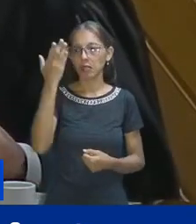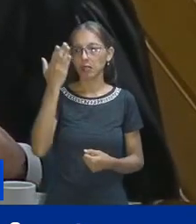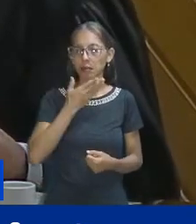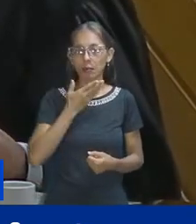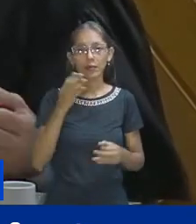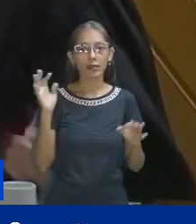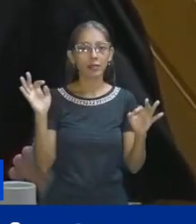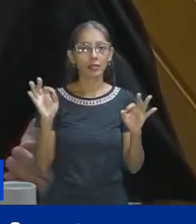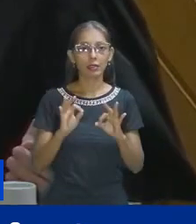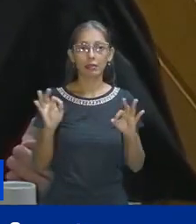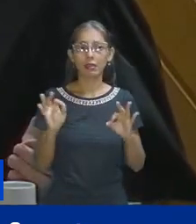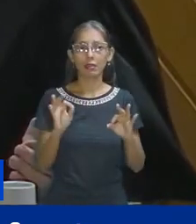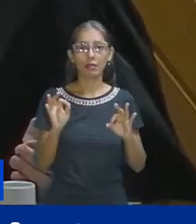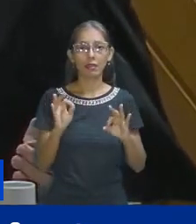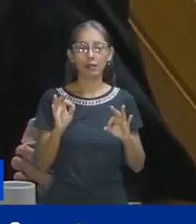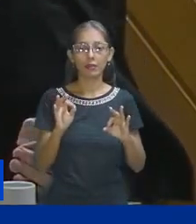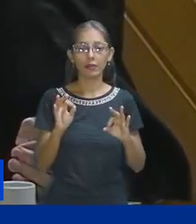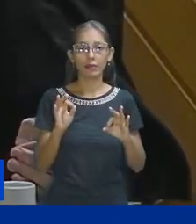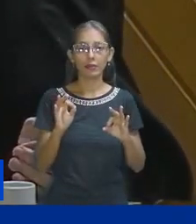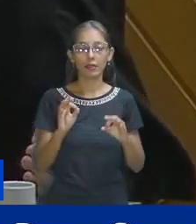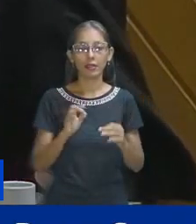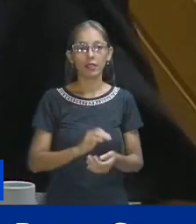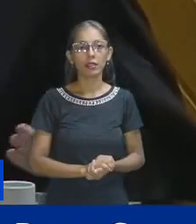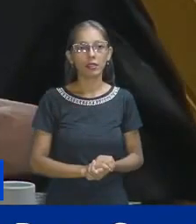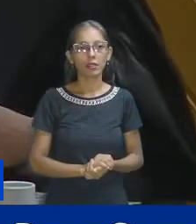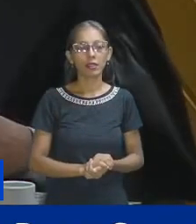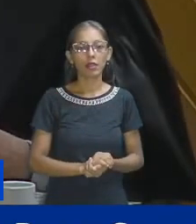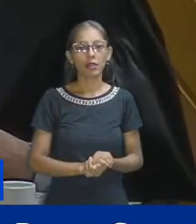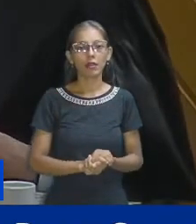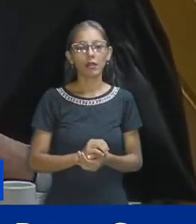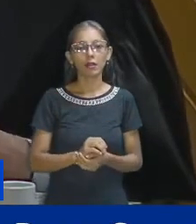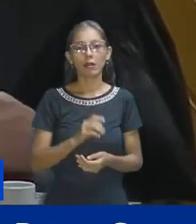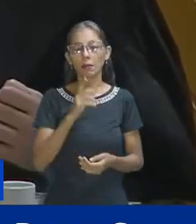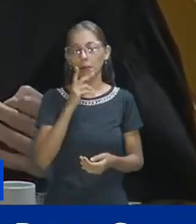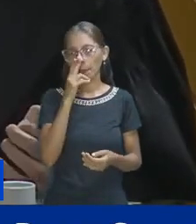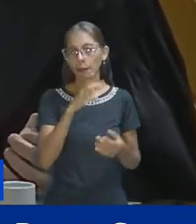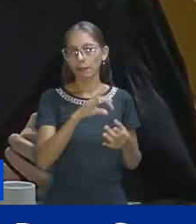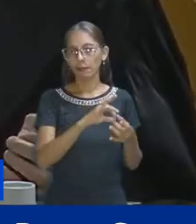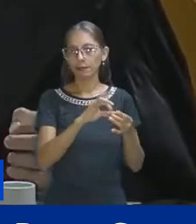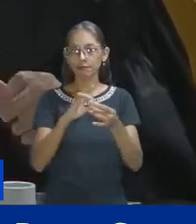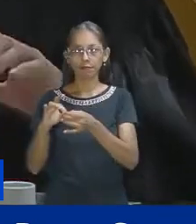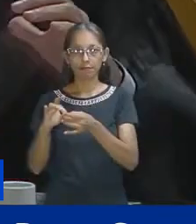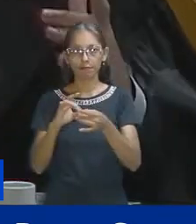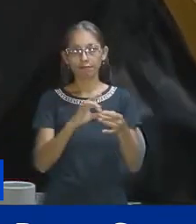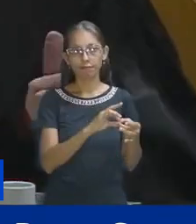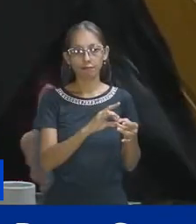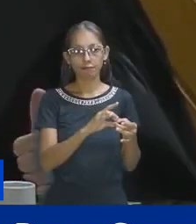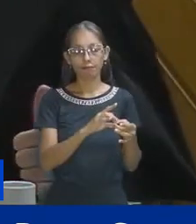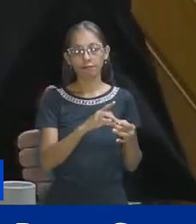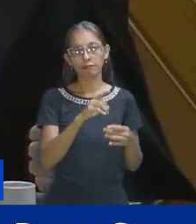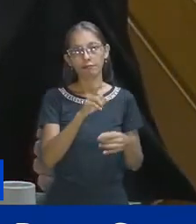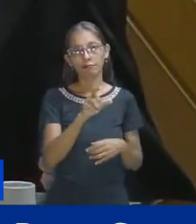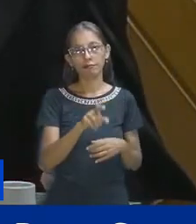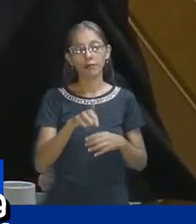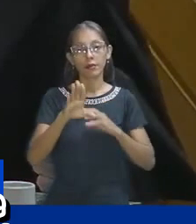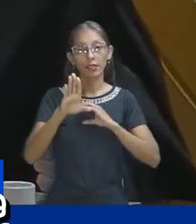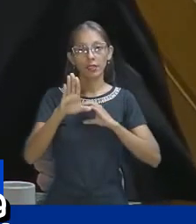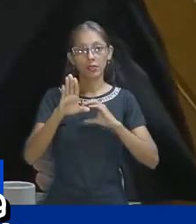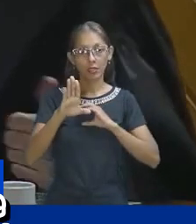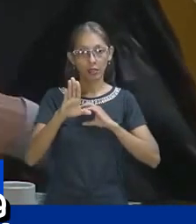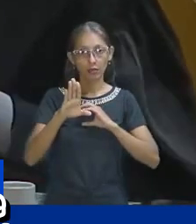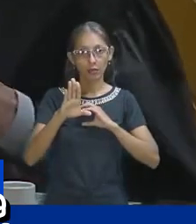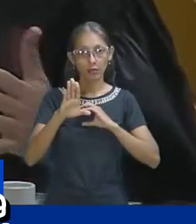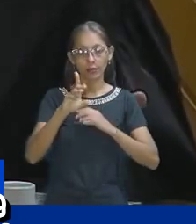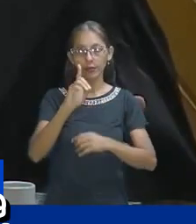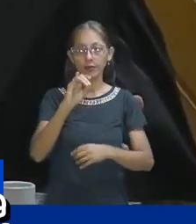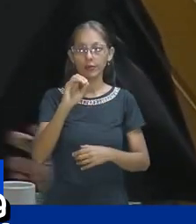de um vínculo entre o Gucênio e essas pessoas, a não ser em relação a Maria Ramos